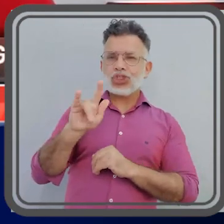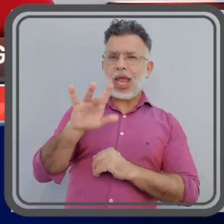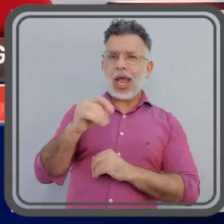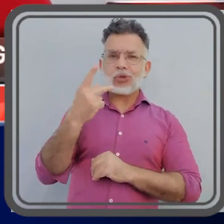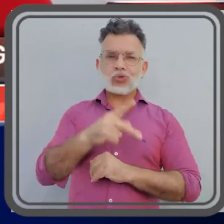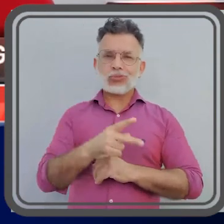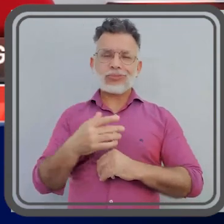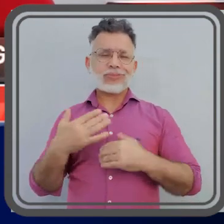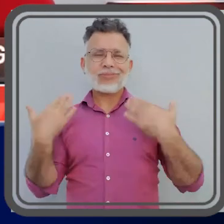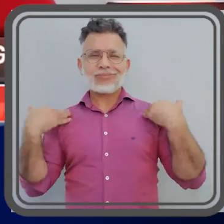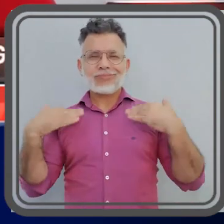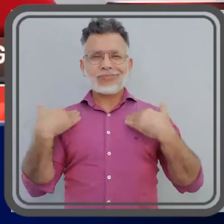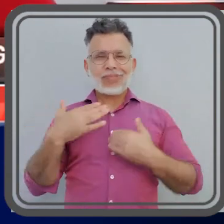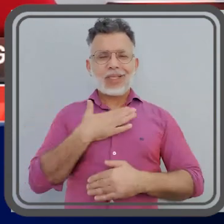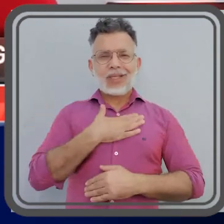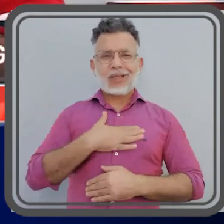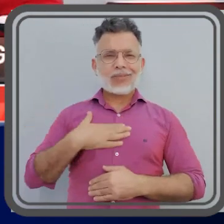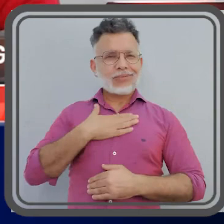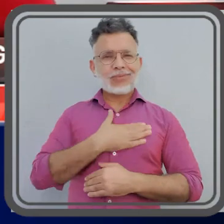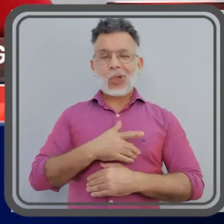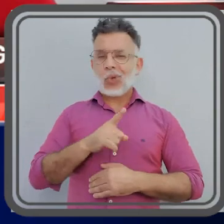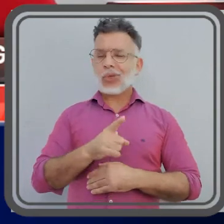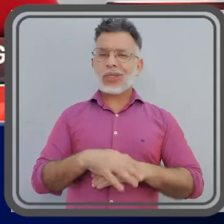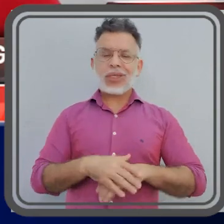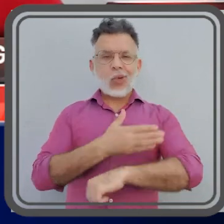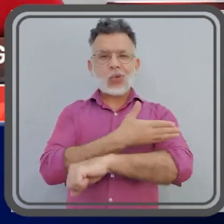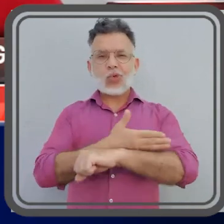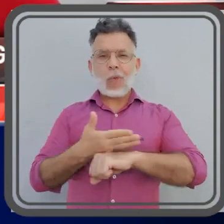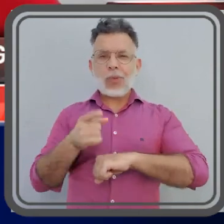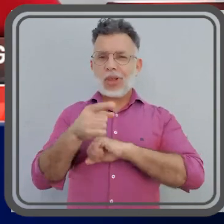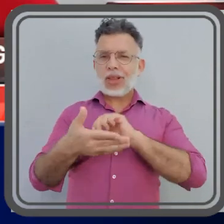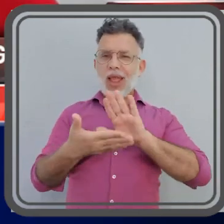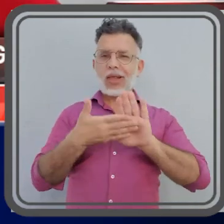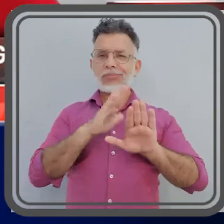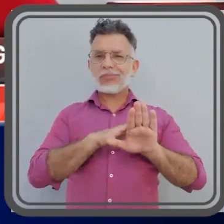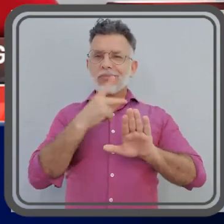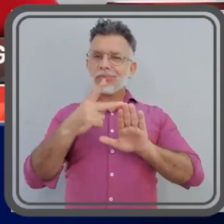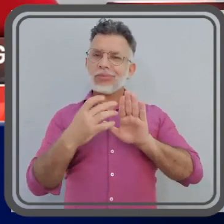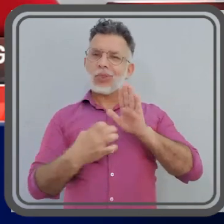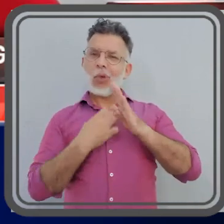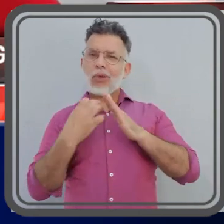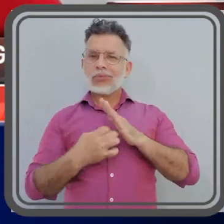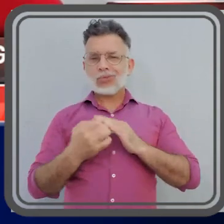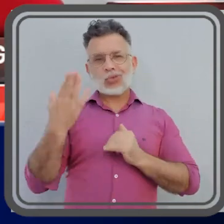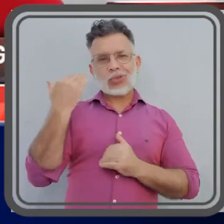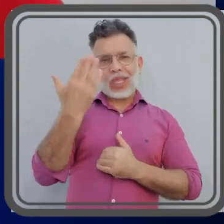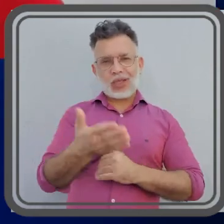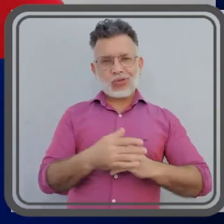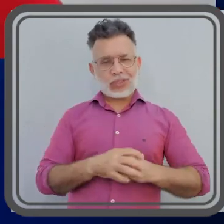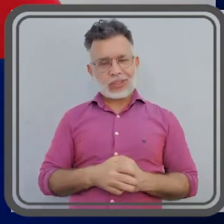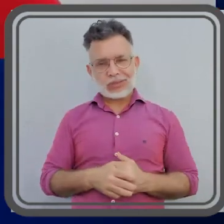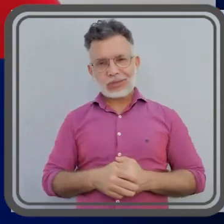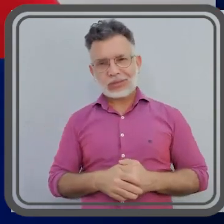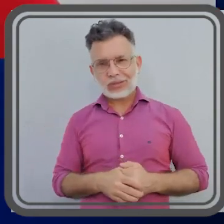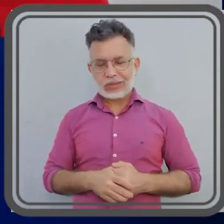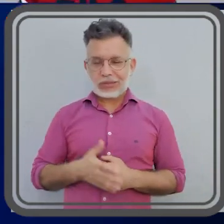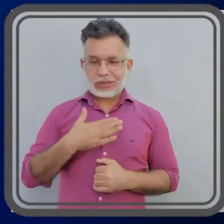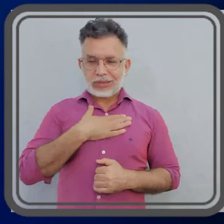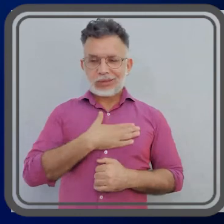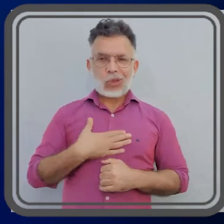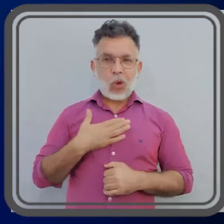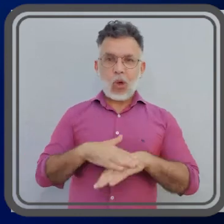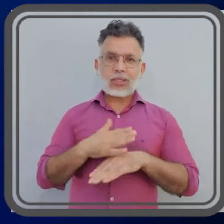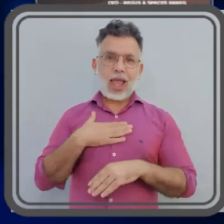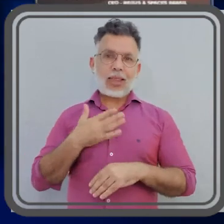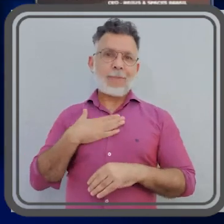de sucesso, os hobbies por trás do empreendedor de sucesso do mercado financeiro? E os hobbies do Tiago são os hobbies da